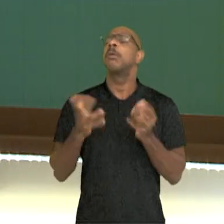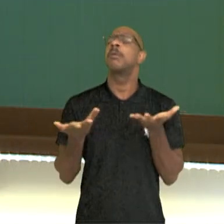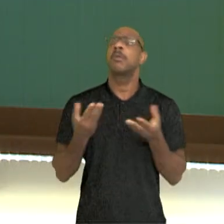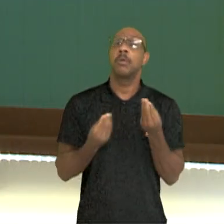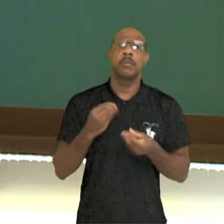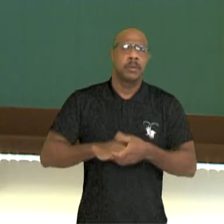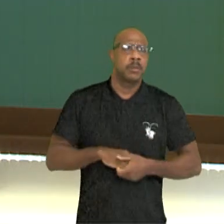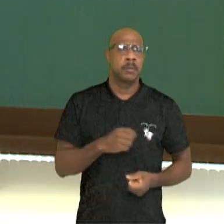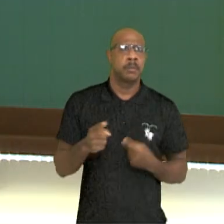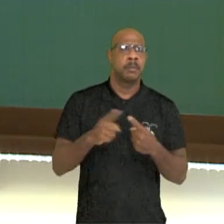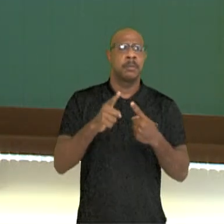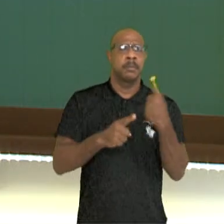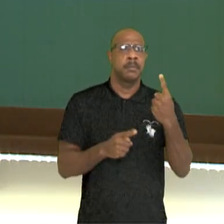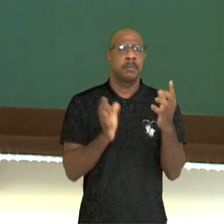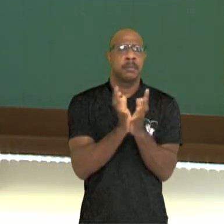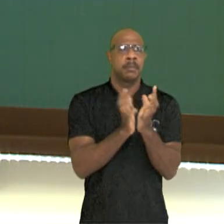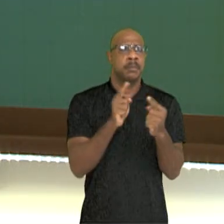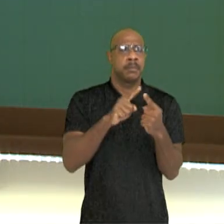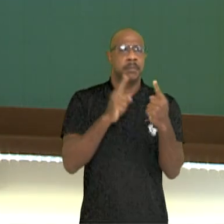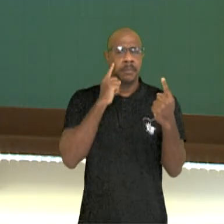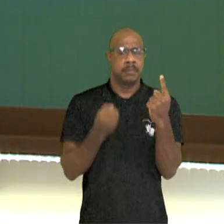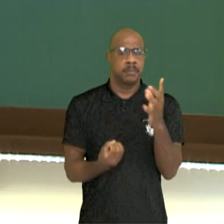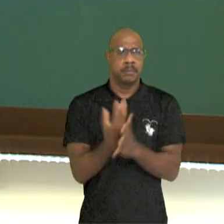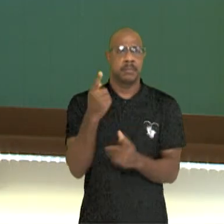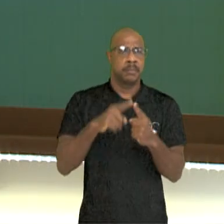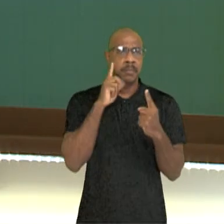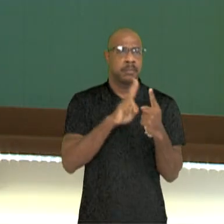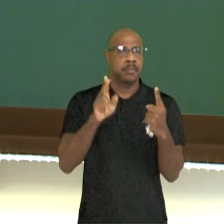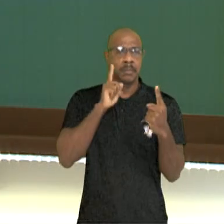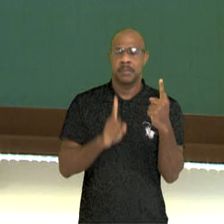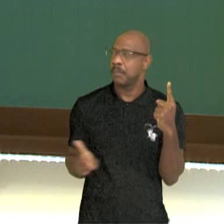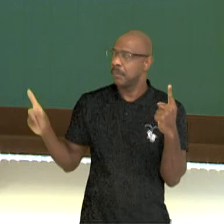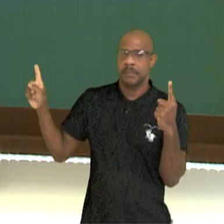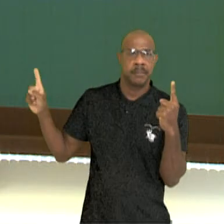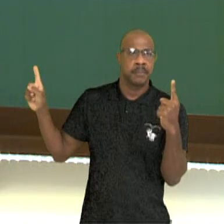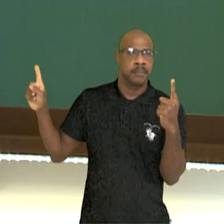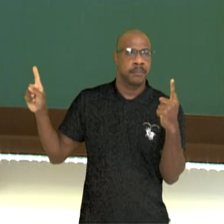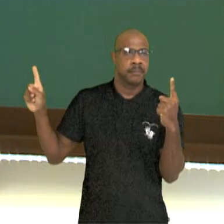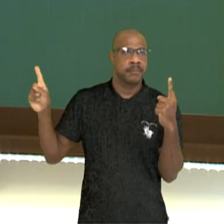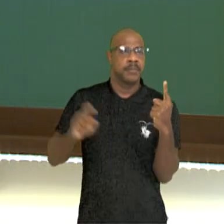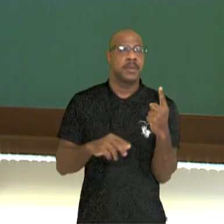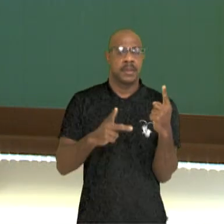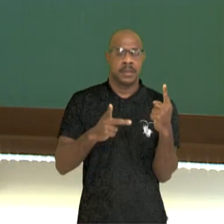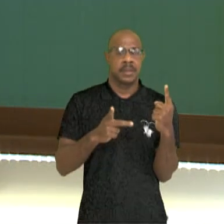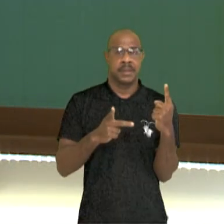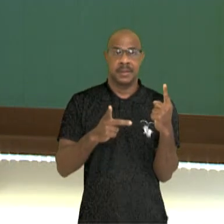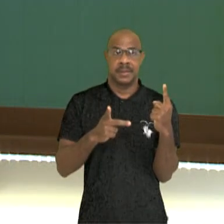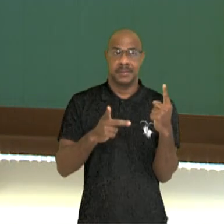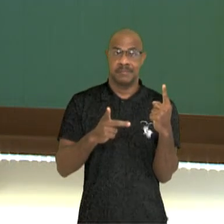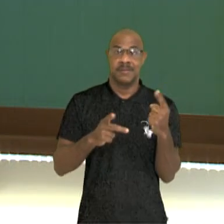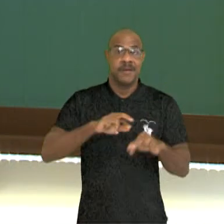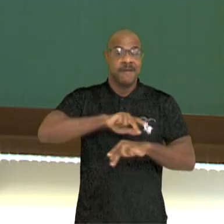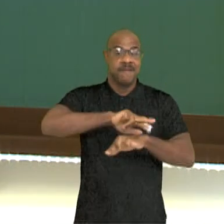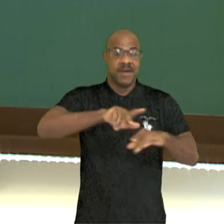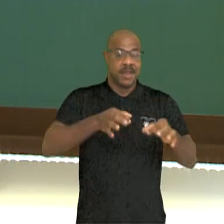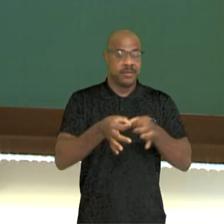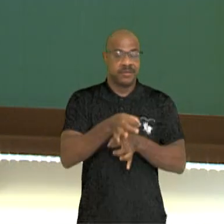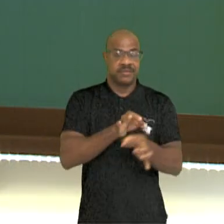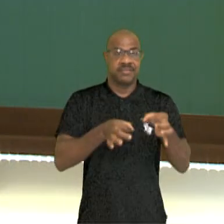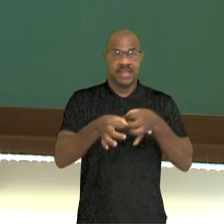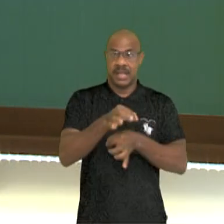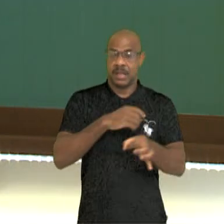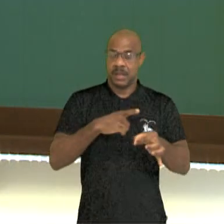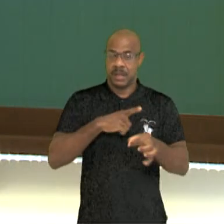Então, no primeiro grupo, o surgimento da novidade evolutiva é o organismo pluricelular com tecido